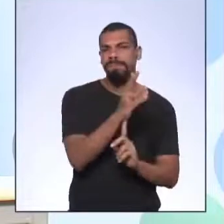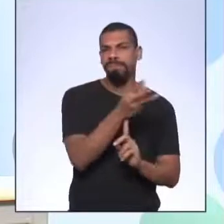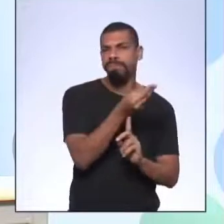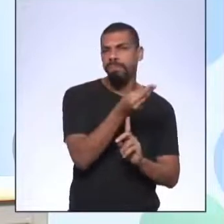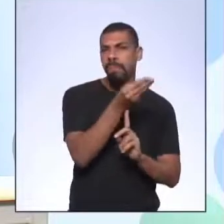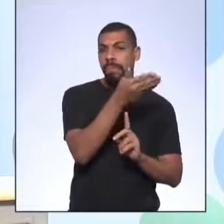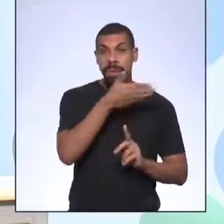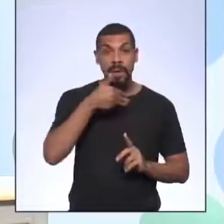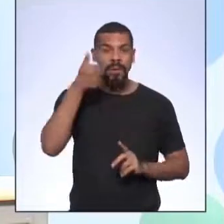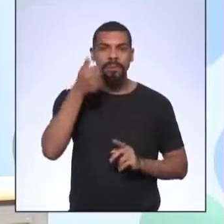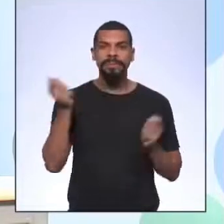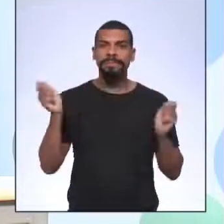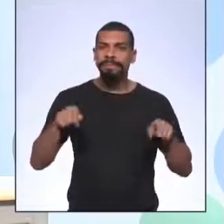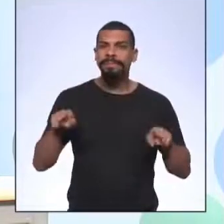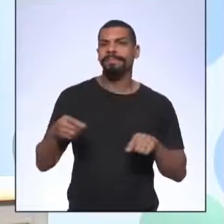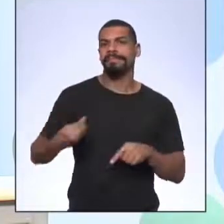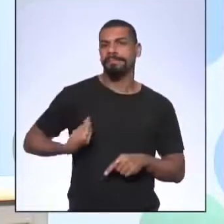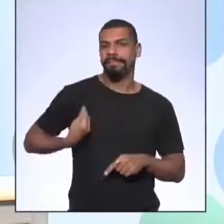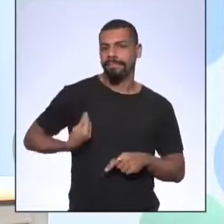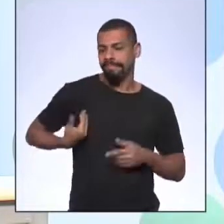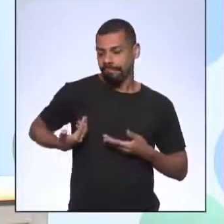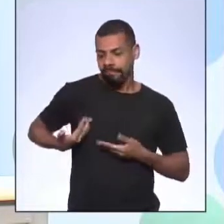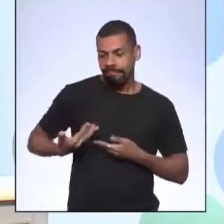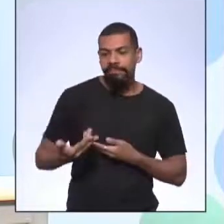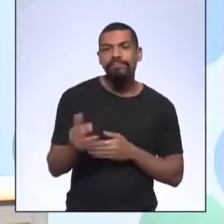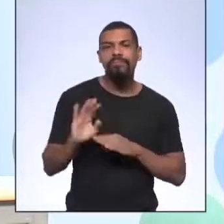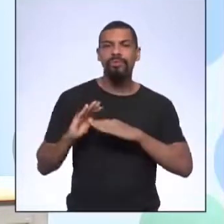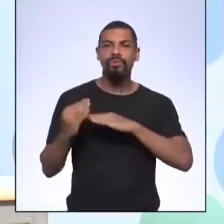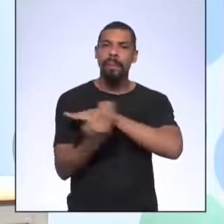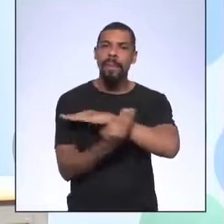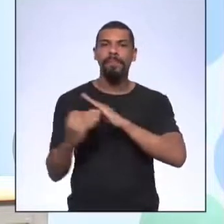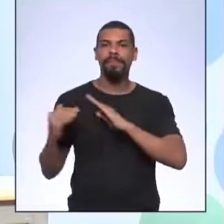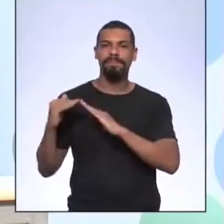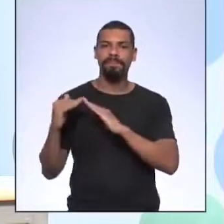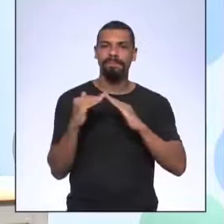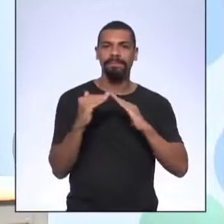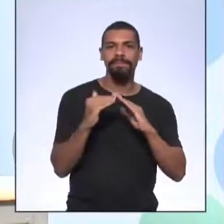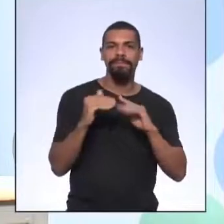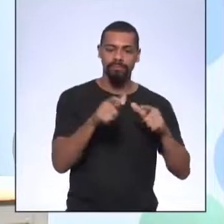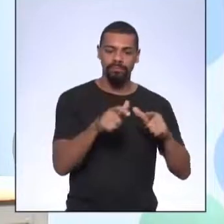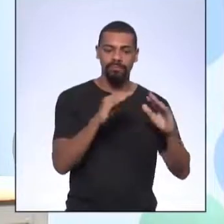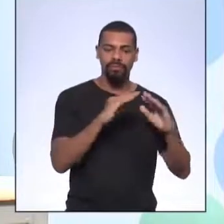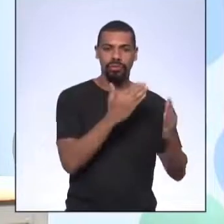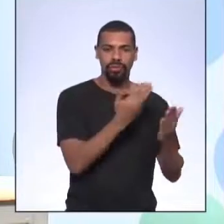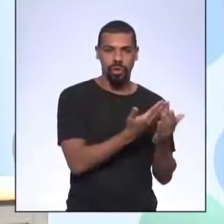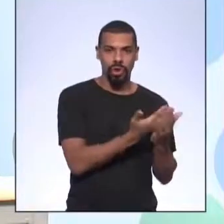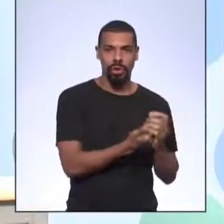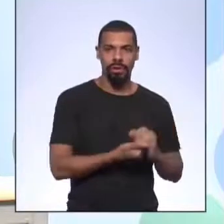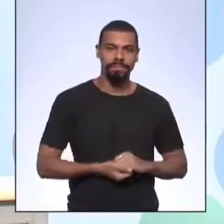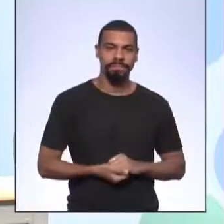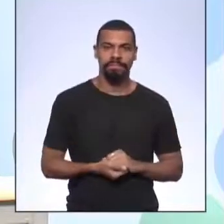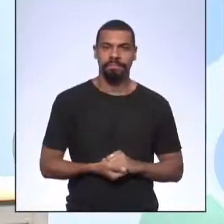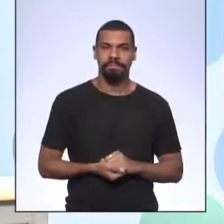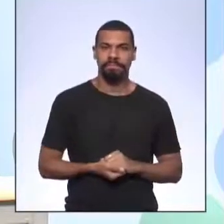melhorando aí a vida tanto do seu bairro da sua comunidade como até a foto ok